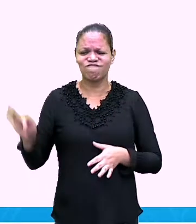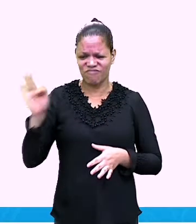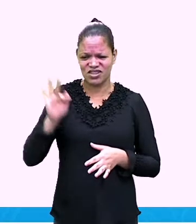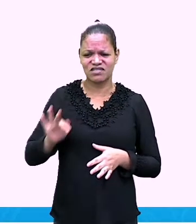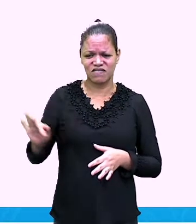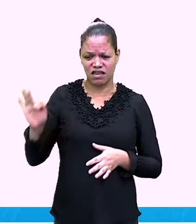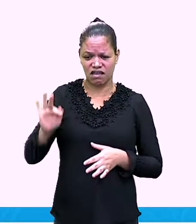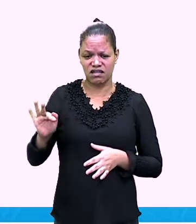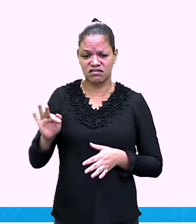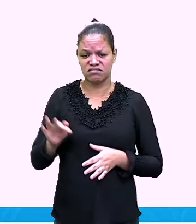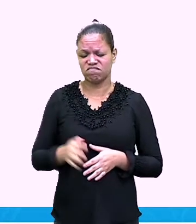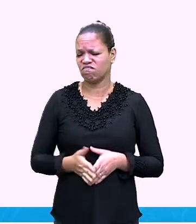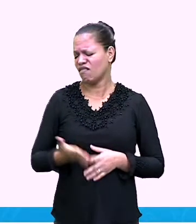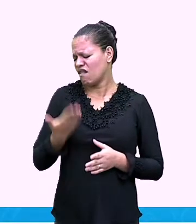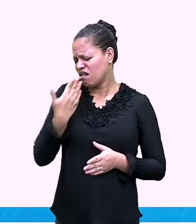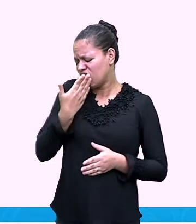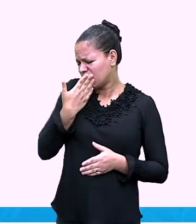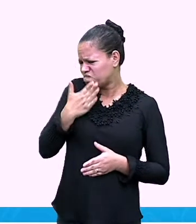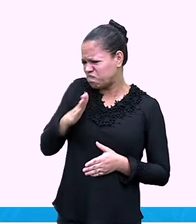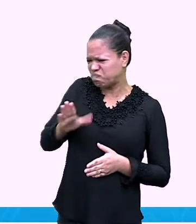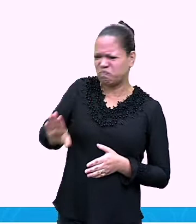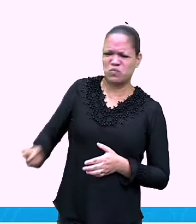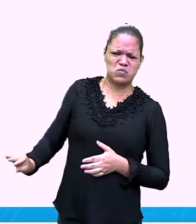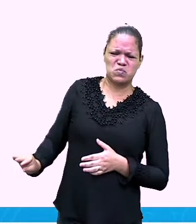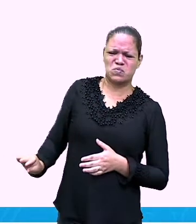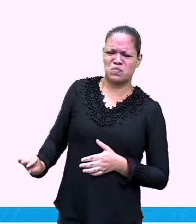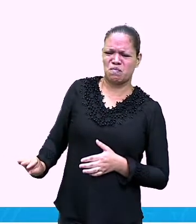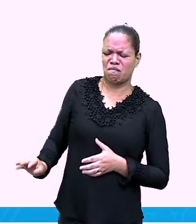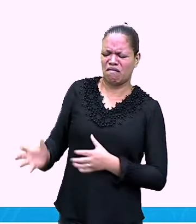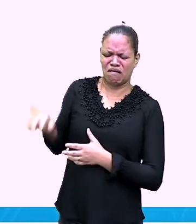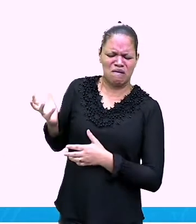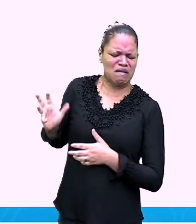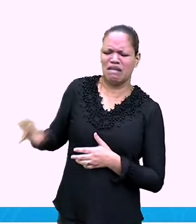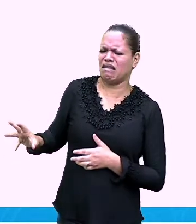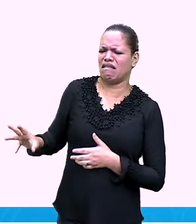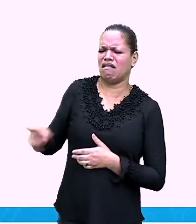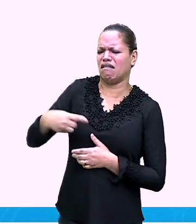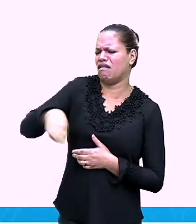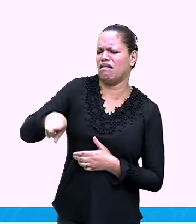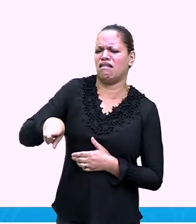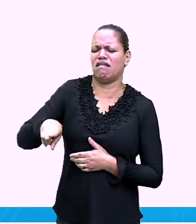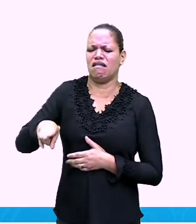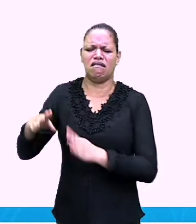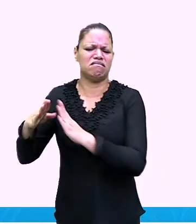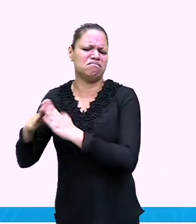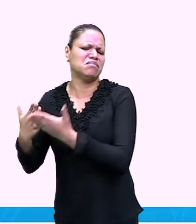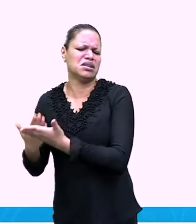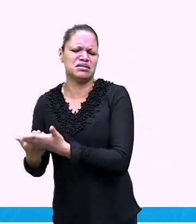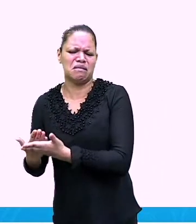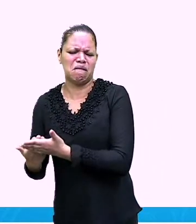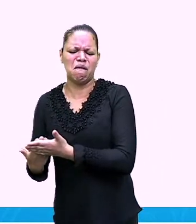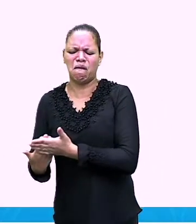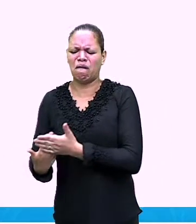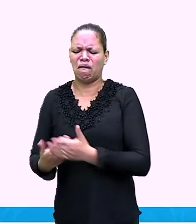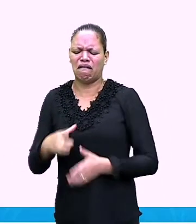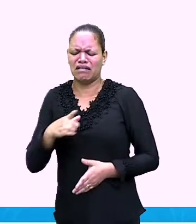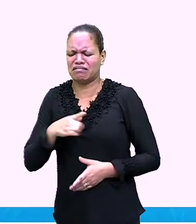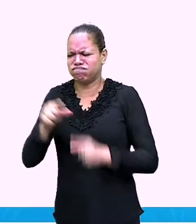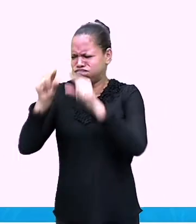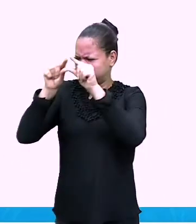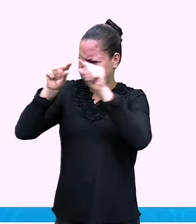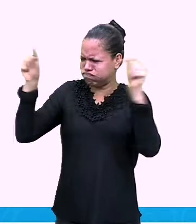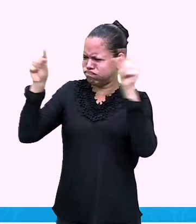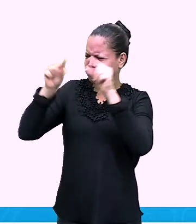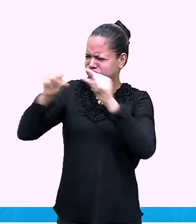eu detestava ir para a escola. Era um sem fim de lições para fazer, frases a serem